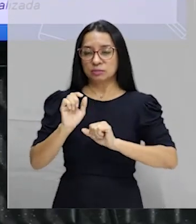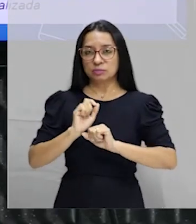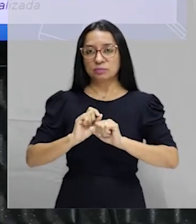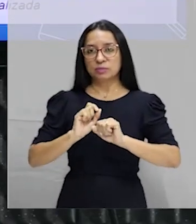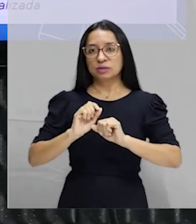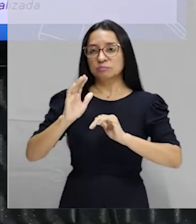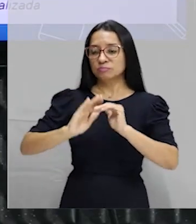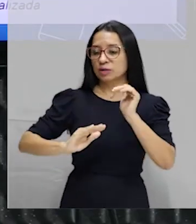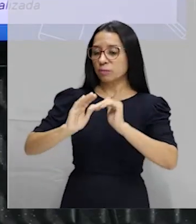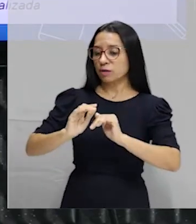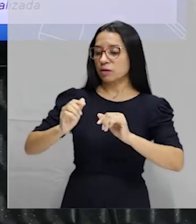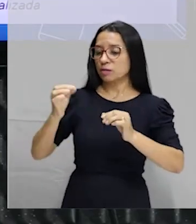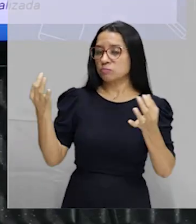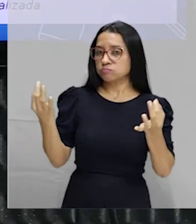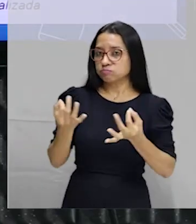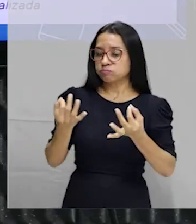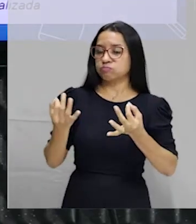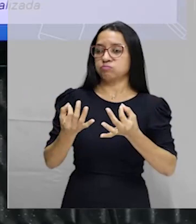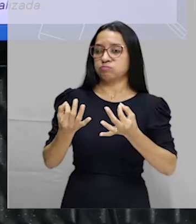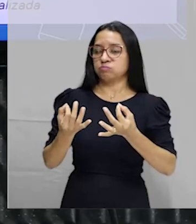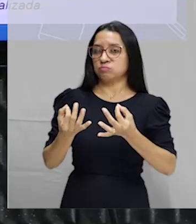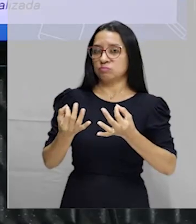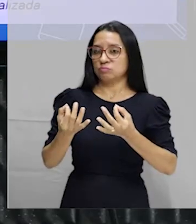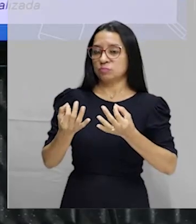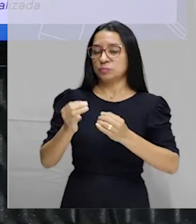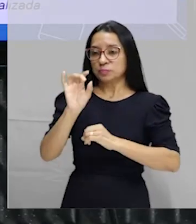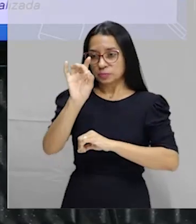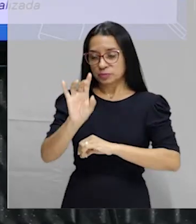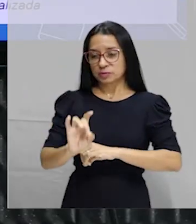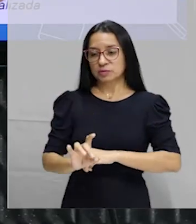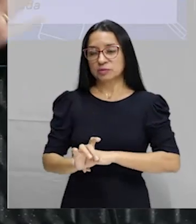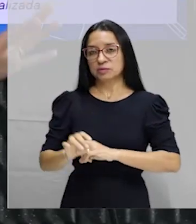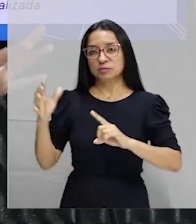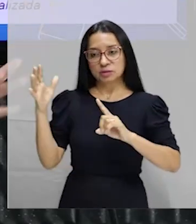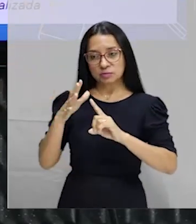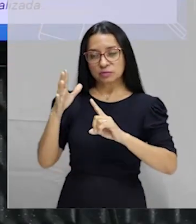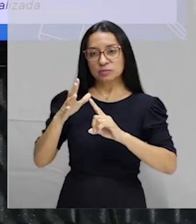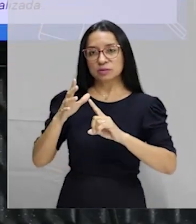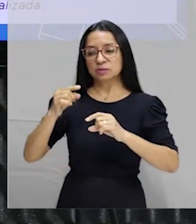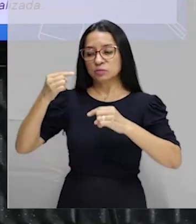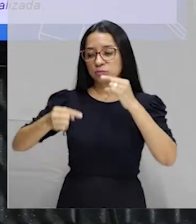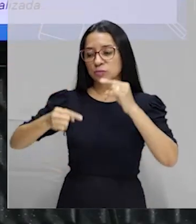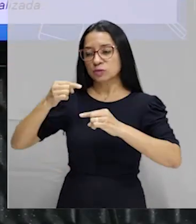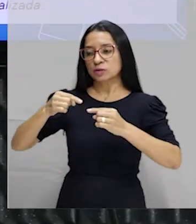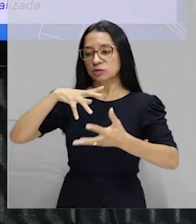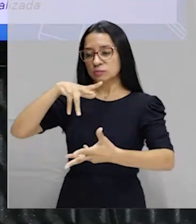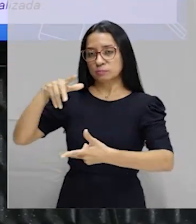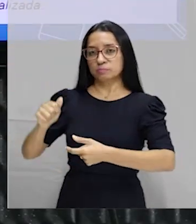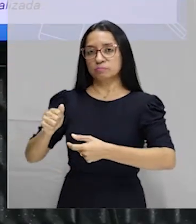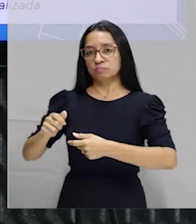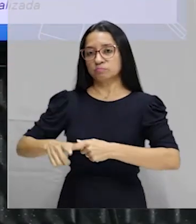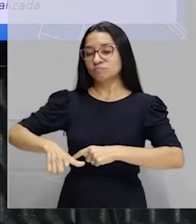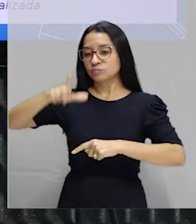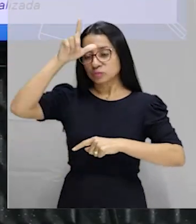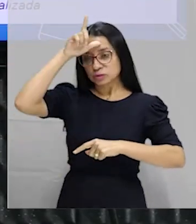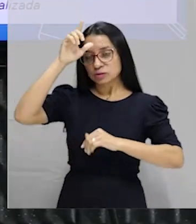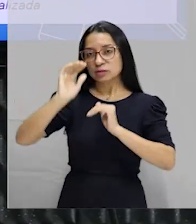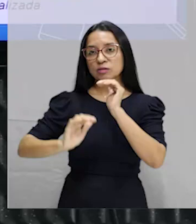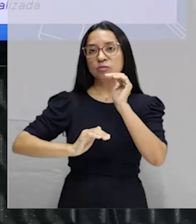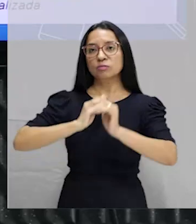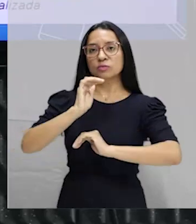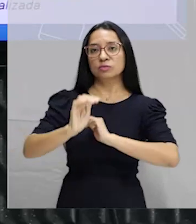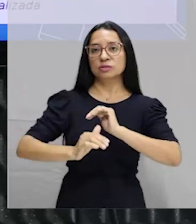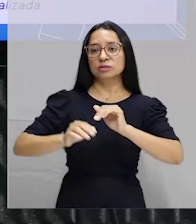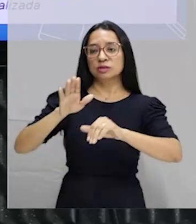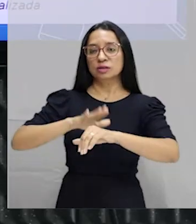países que vão aí, né, tecer e principalmente influenciar na política global, ou seja, que vão liderar aí o processo, né, vão